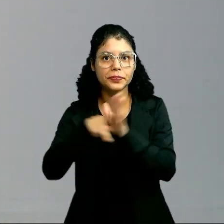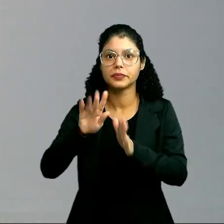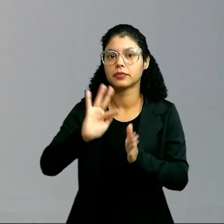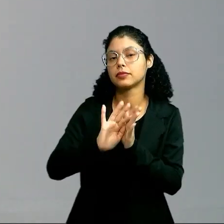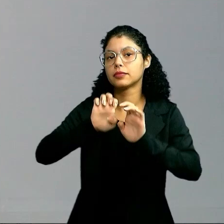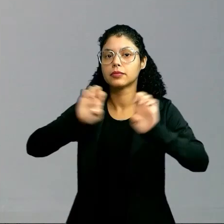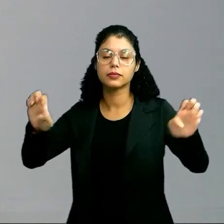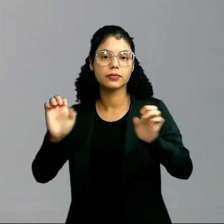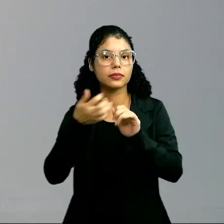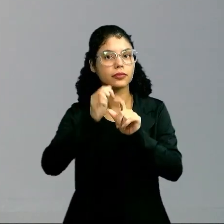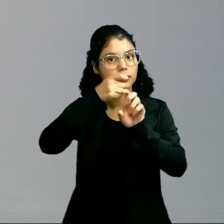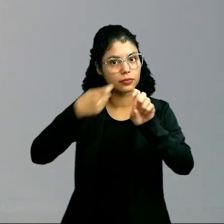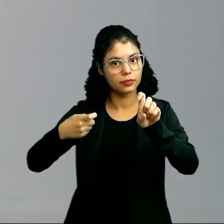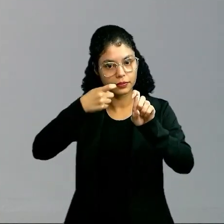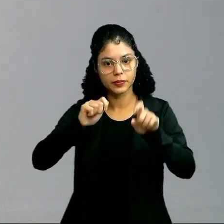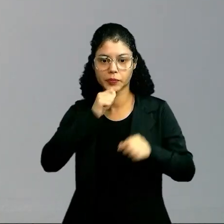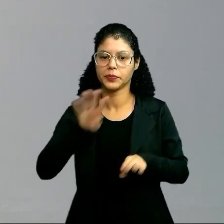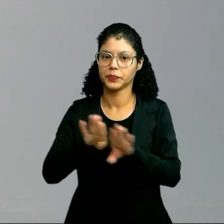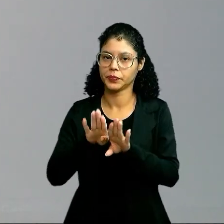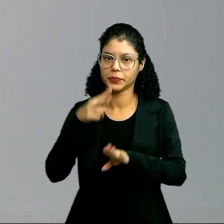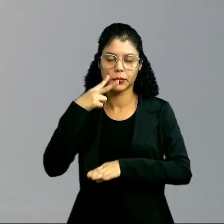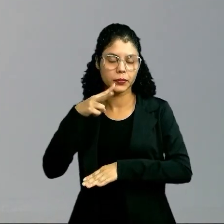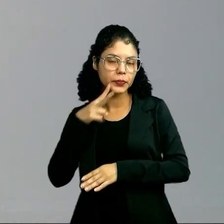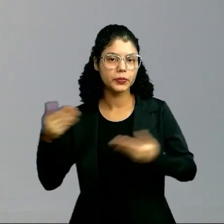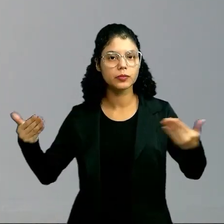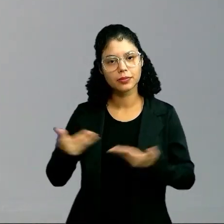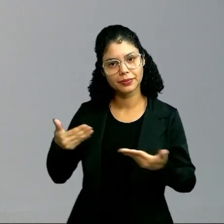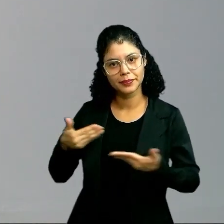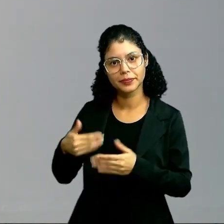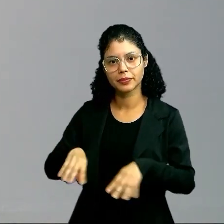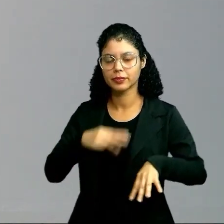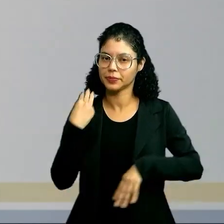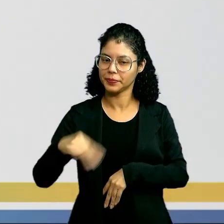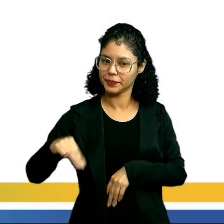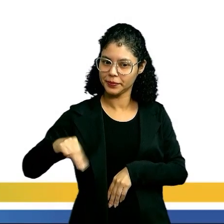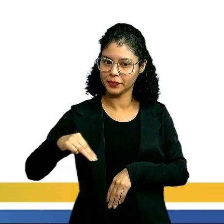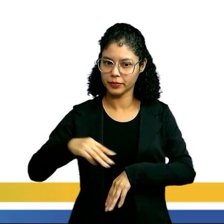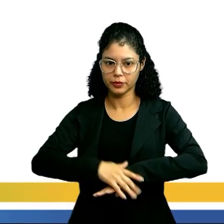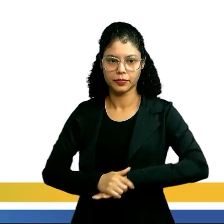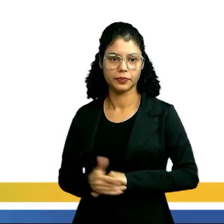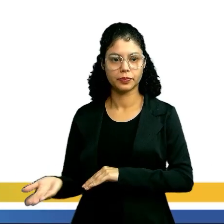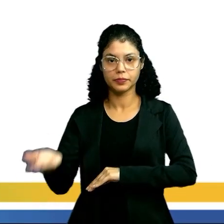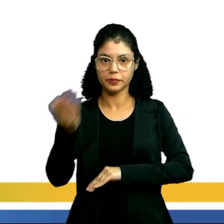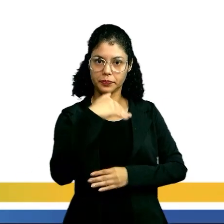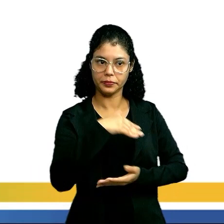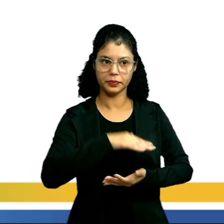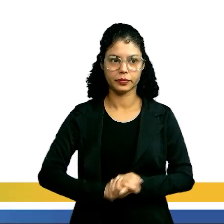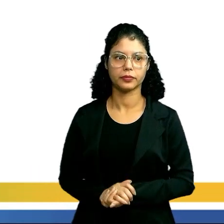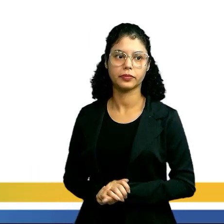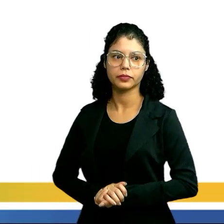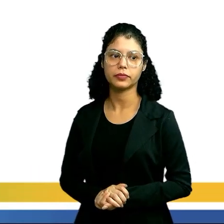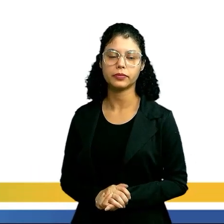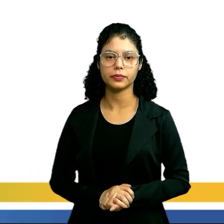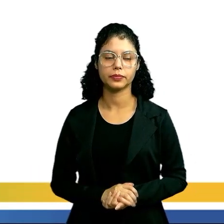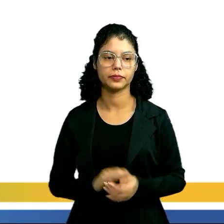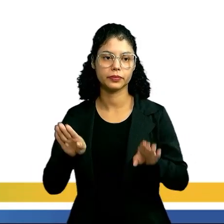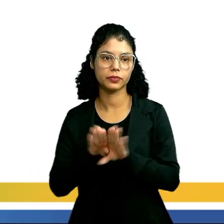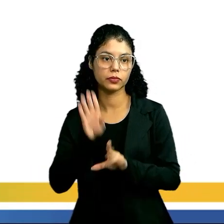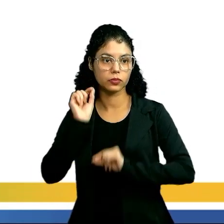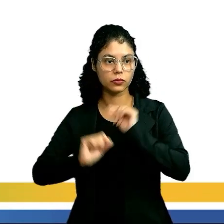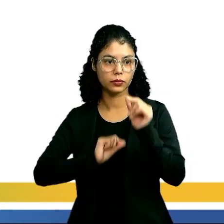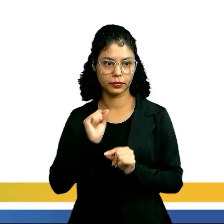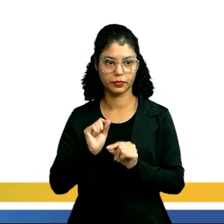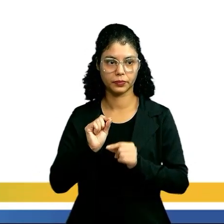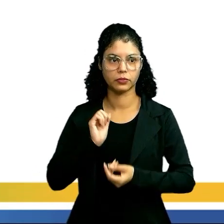função exponencial. Eu sou o professor Emerson e vou te ajudar agora em matemática. Vamos lá então? Beleza? Então o que é